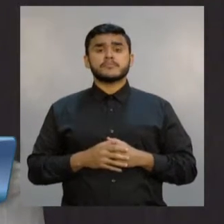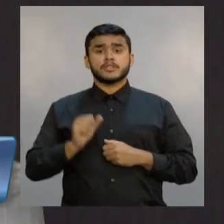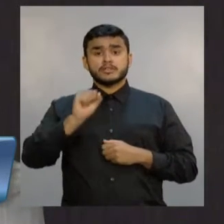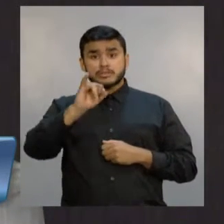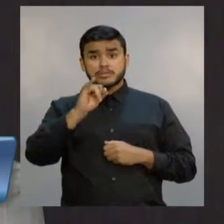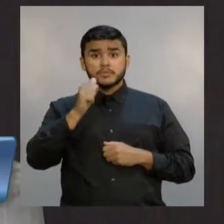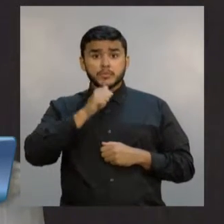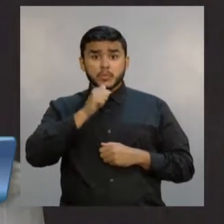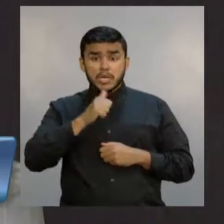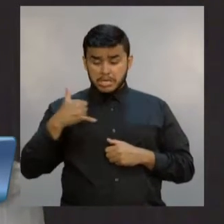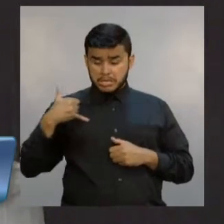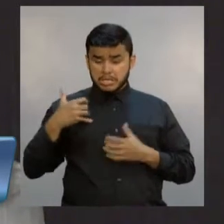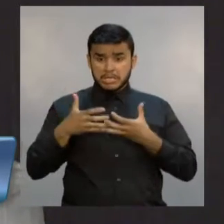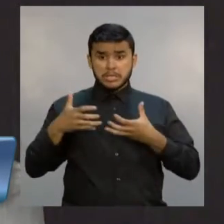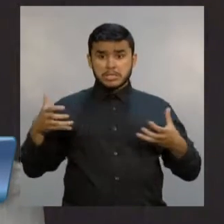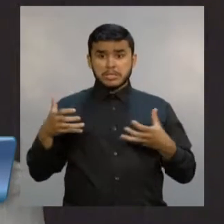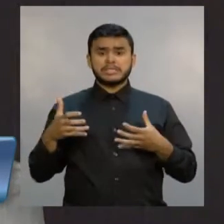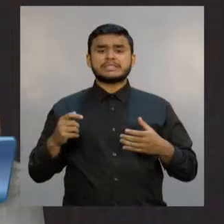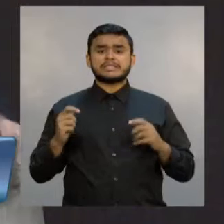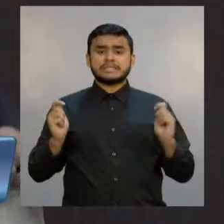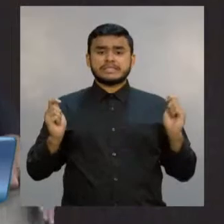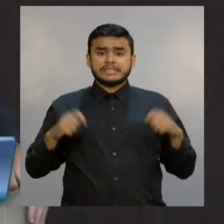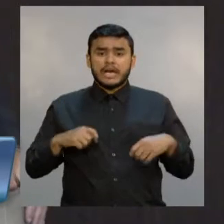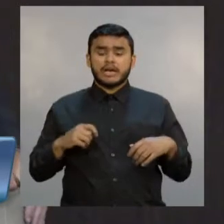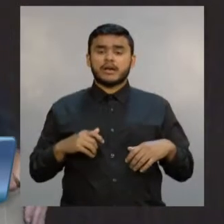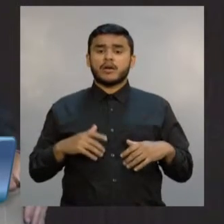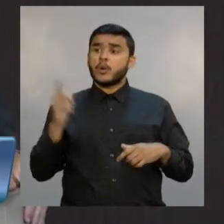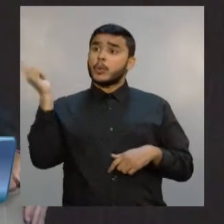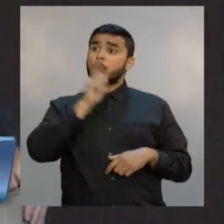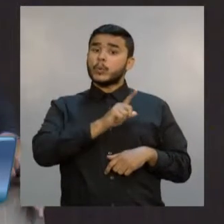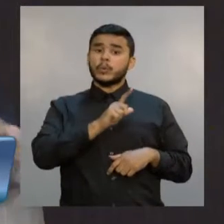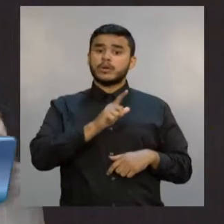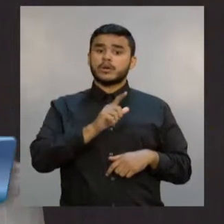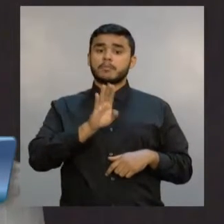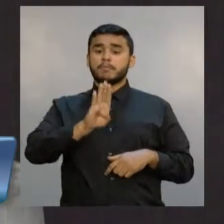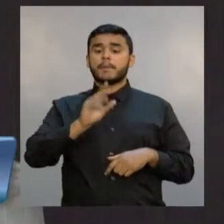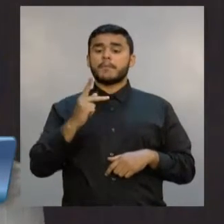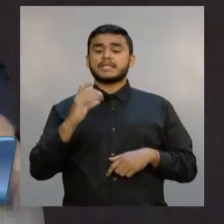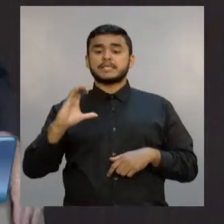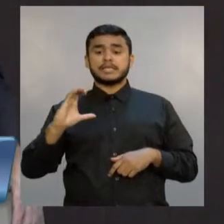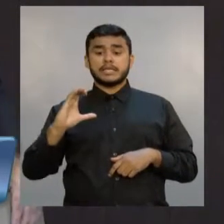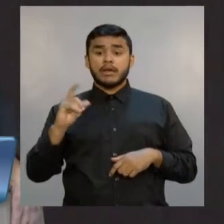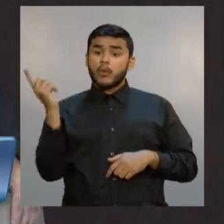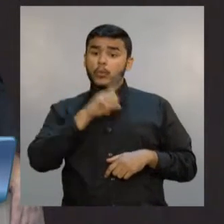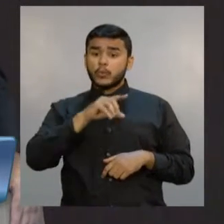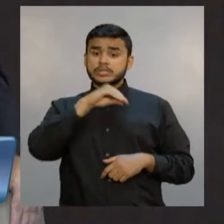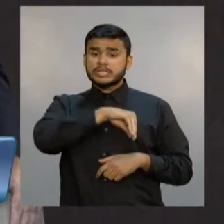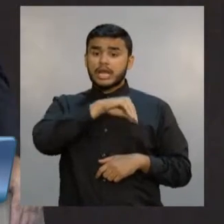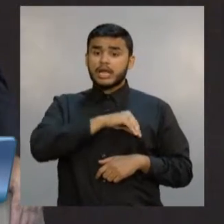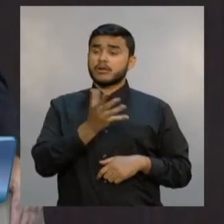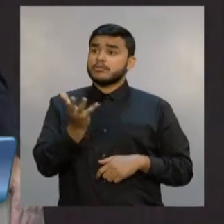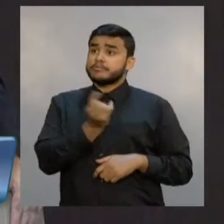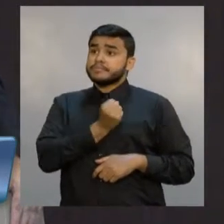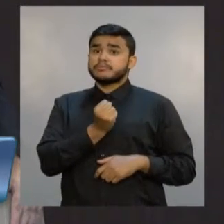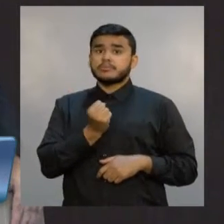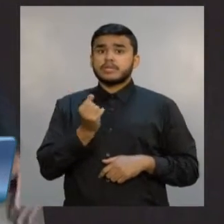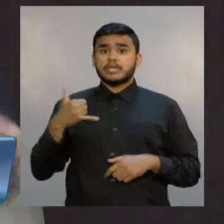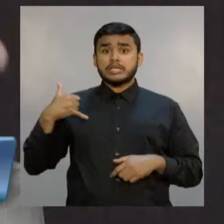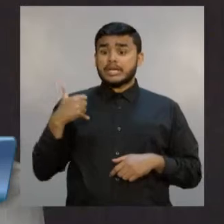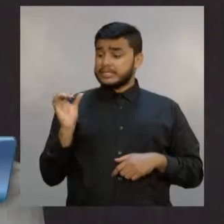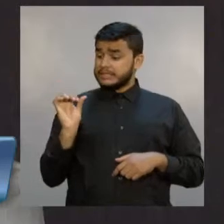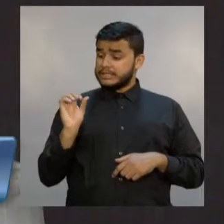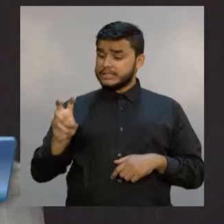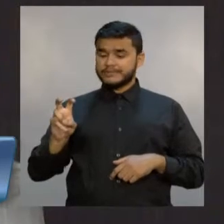idosa, que poderia ter acesso ao benefício da prestação continuada já aos 65 anos, de um salário